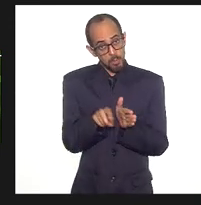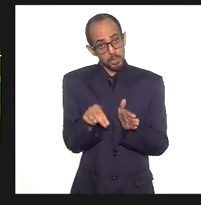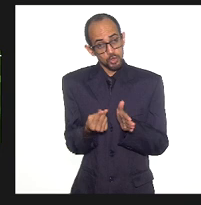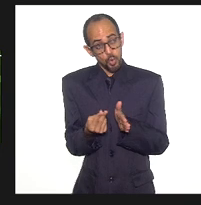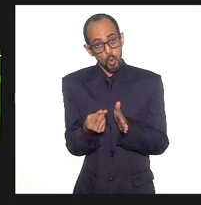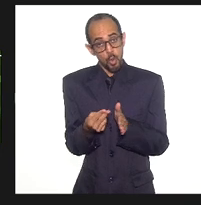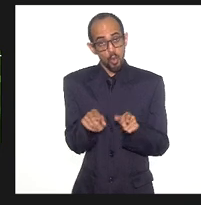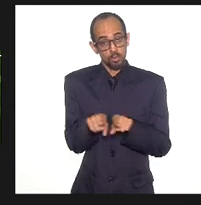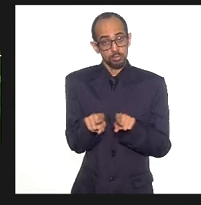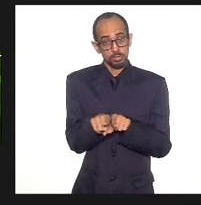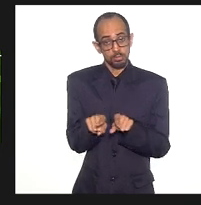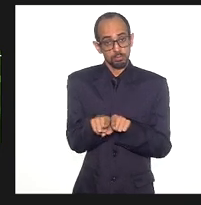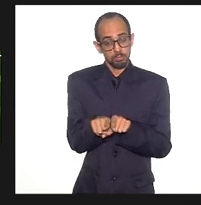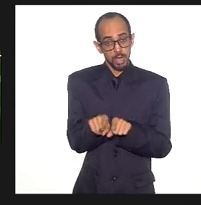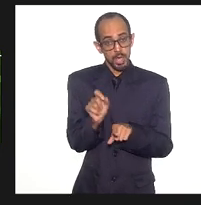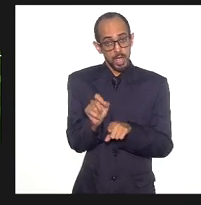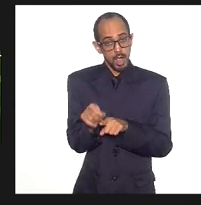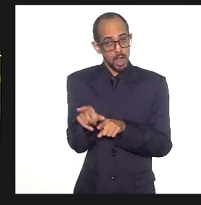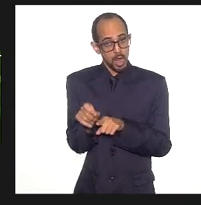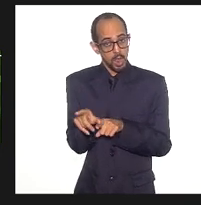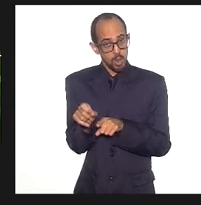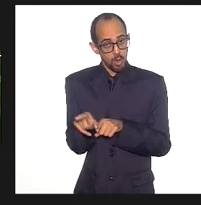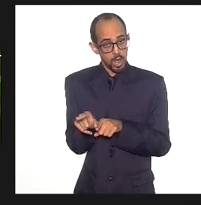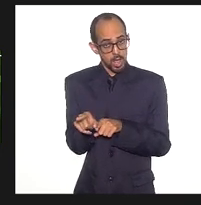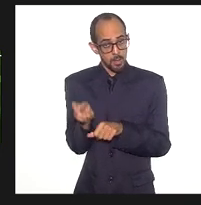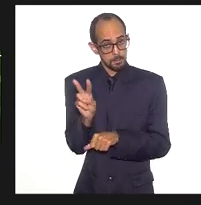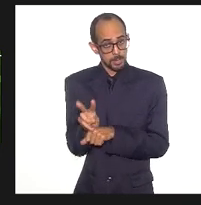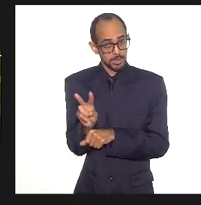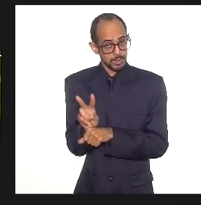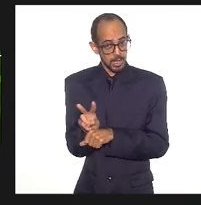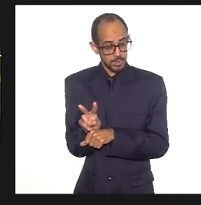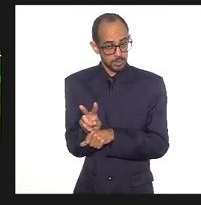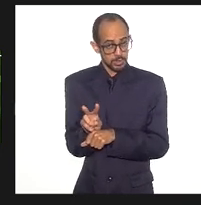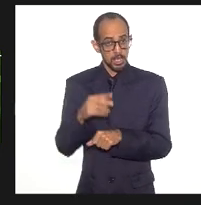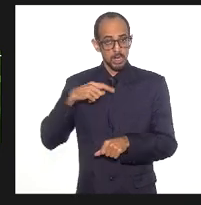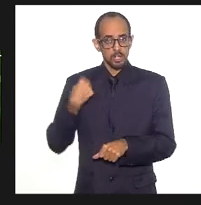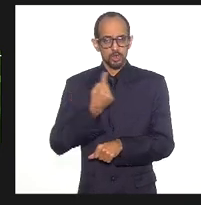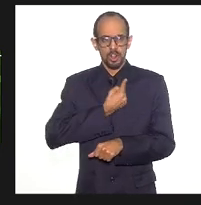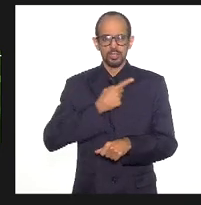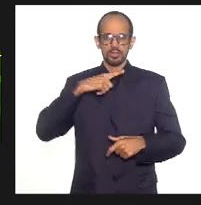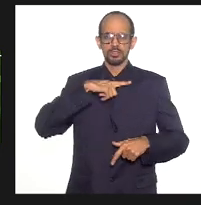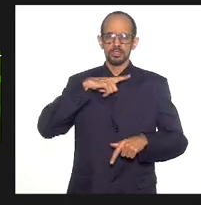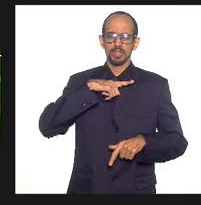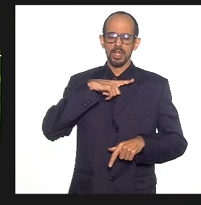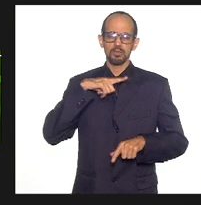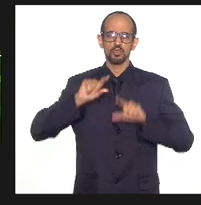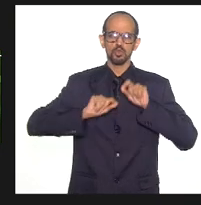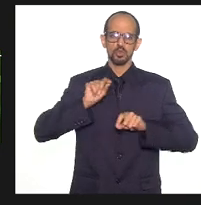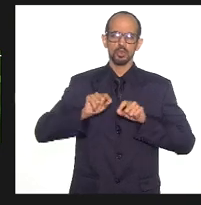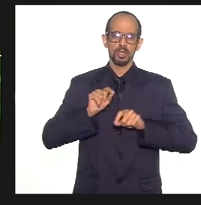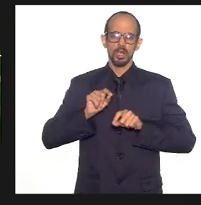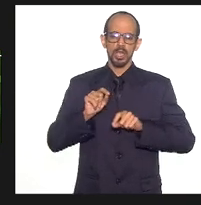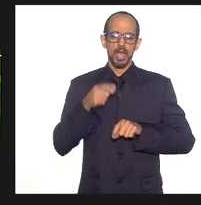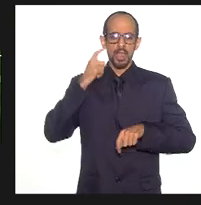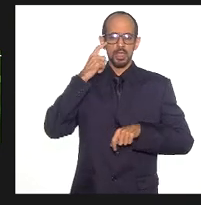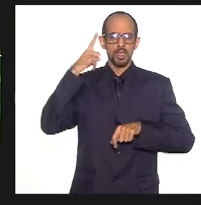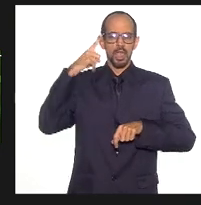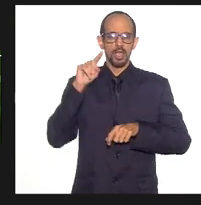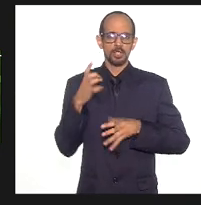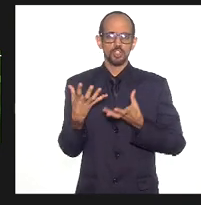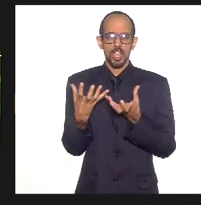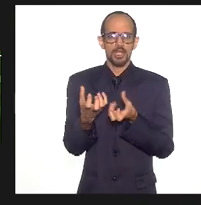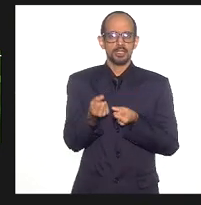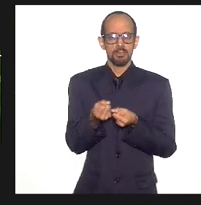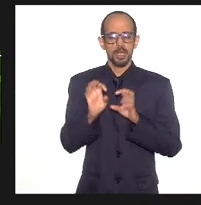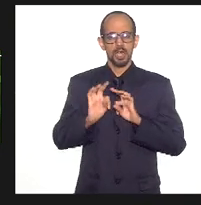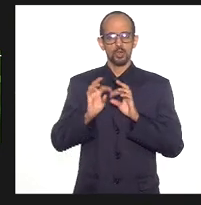afretadas. Nós temos ao longo destes próximos 5 anos a expectativa de receber todas estas unidades